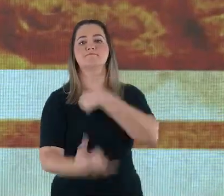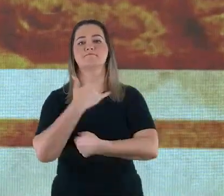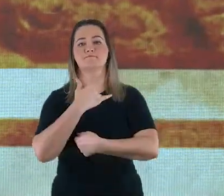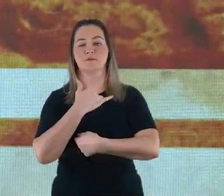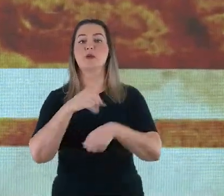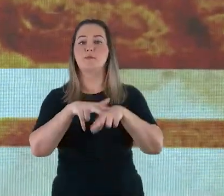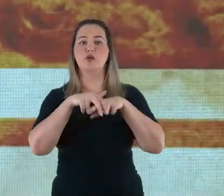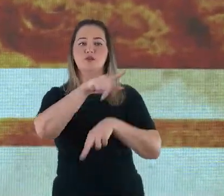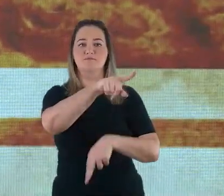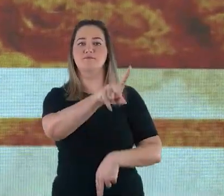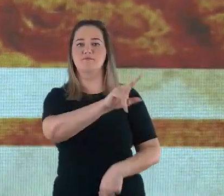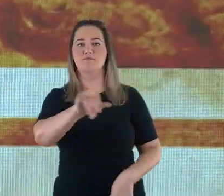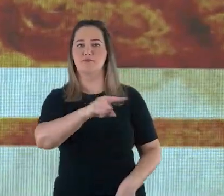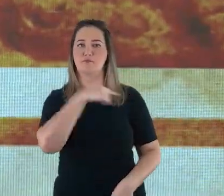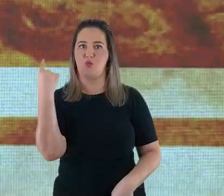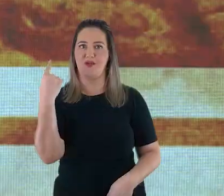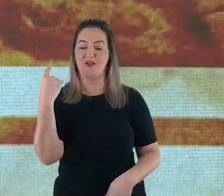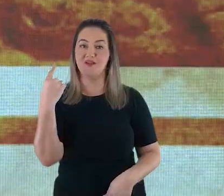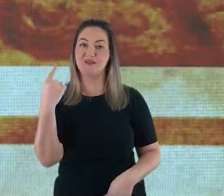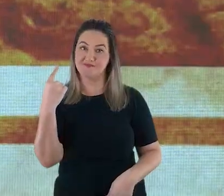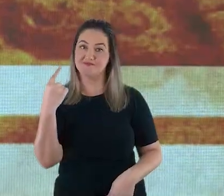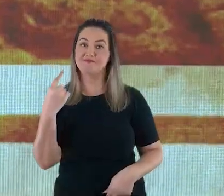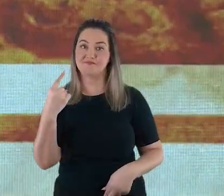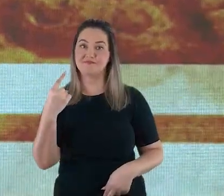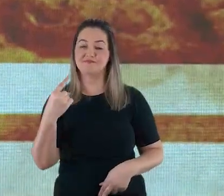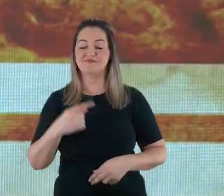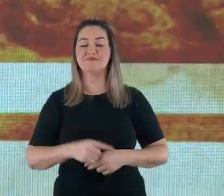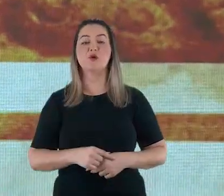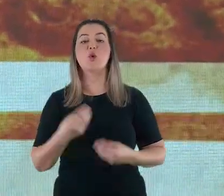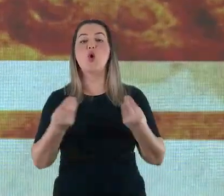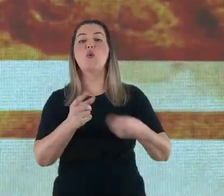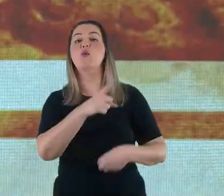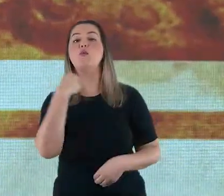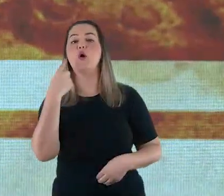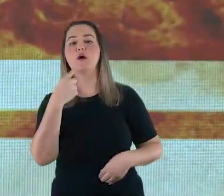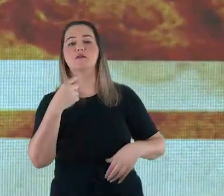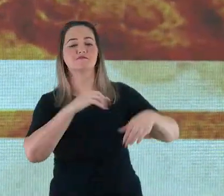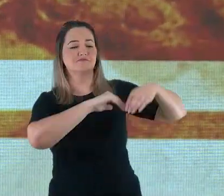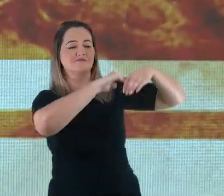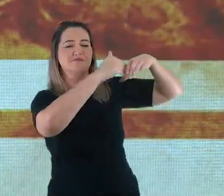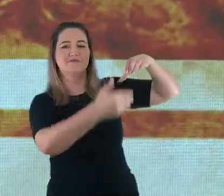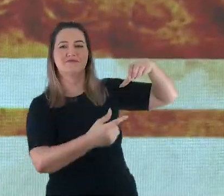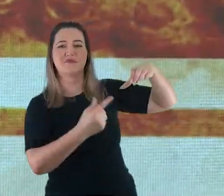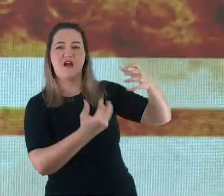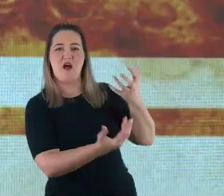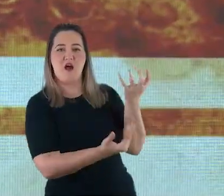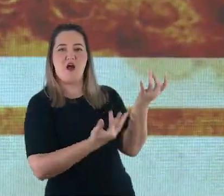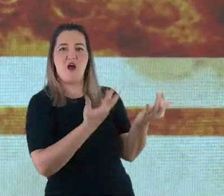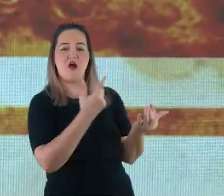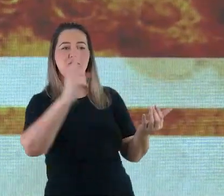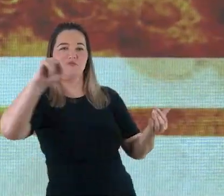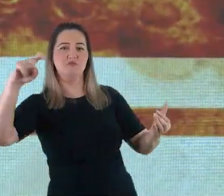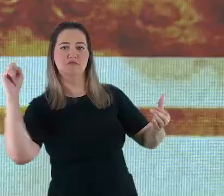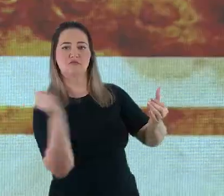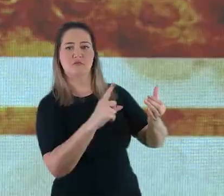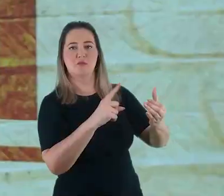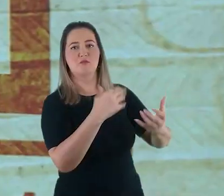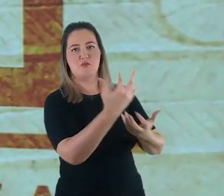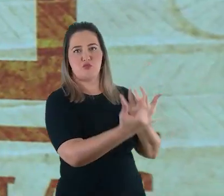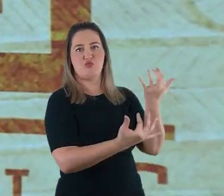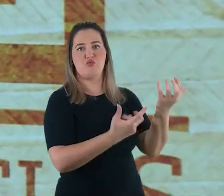e pagaria com a própria vida ao ser lançado numa fornalha ardente, caso desobedecesse o decreto do